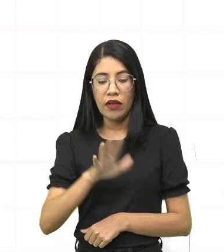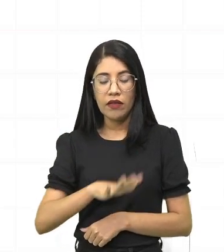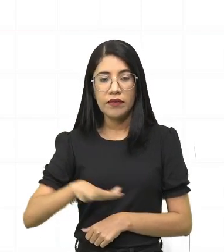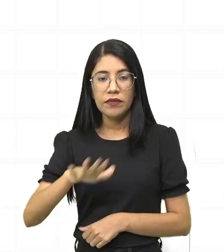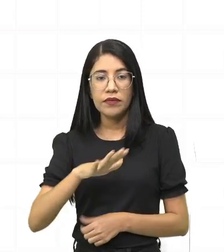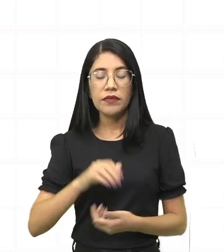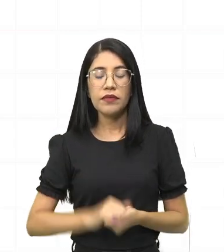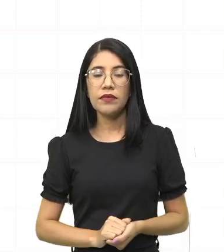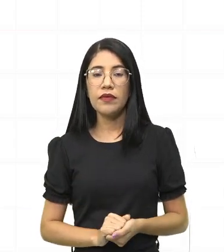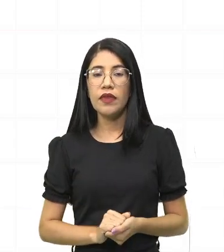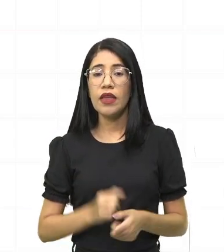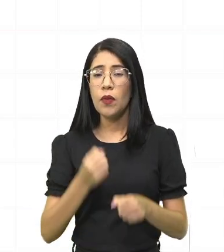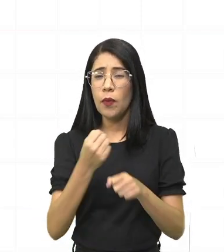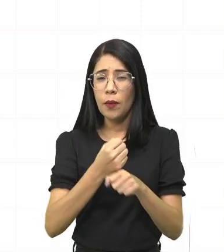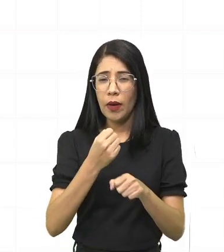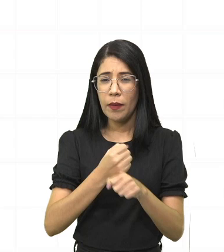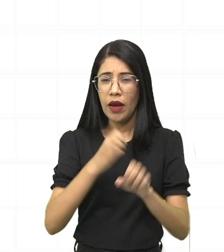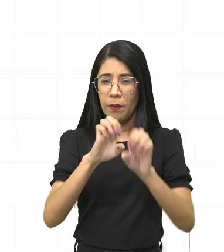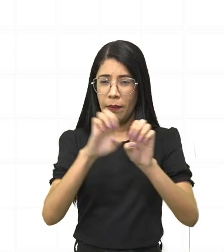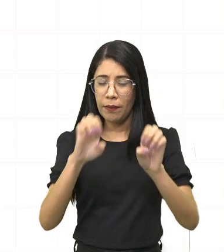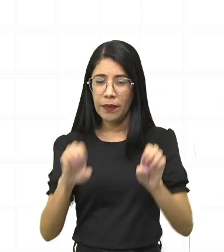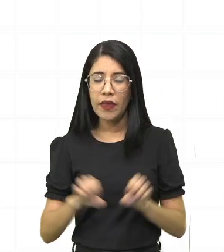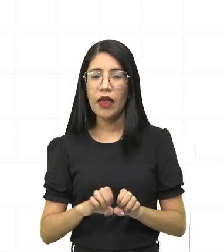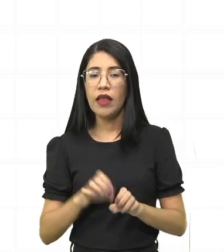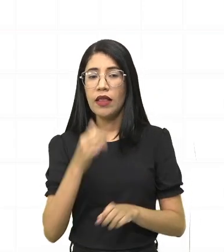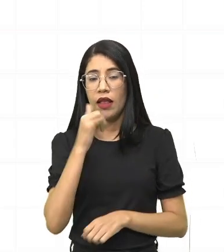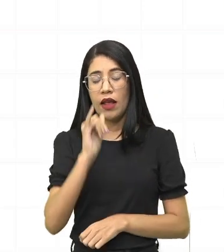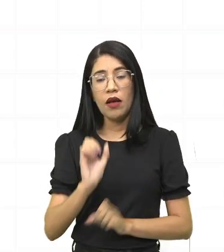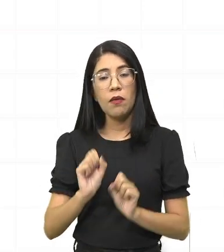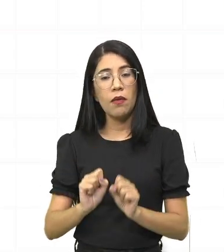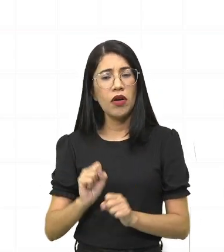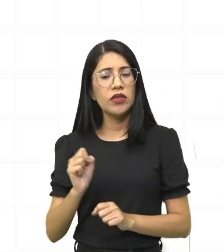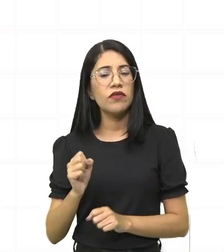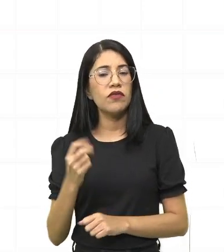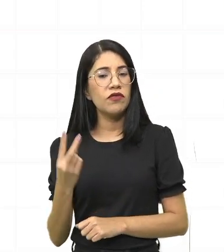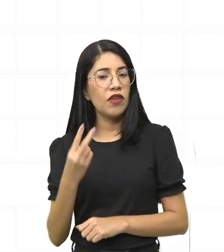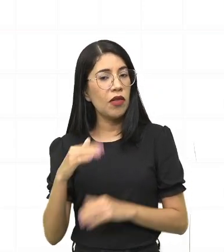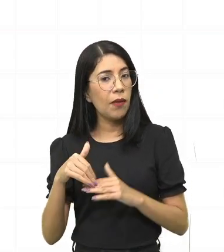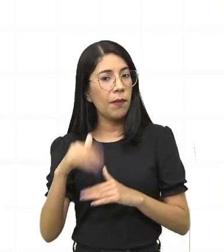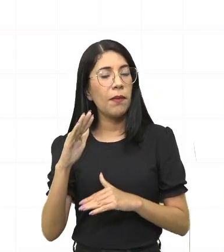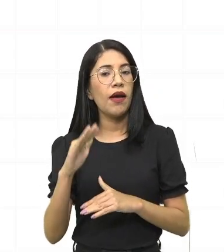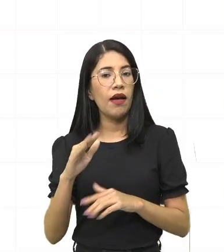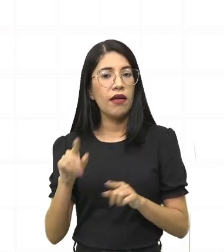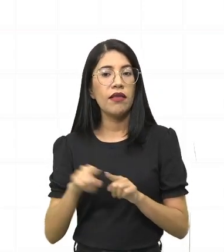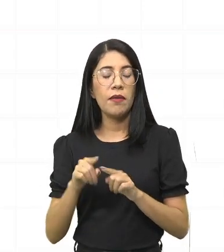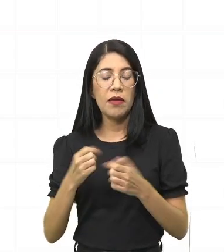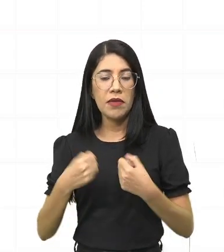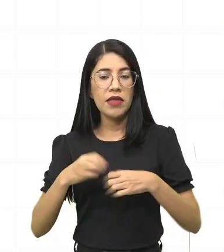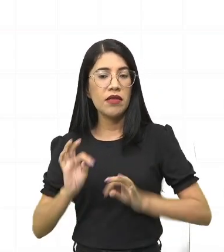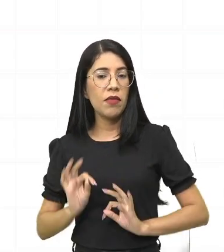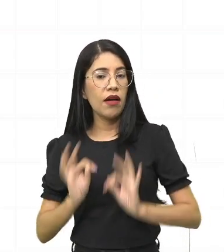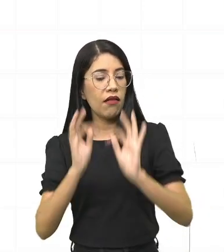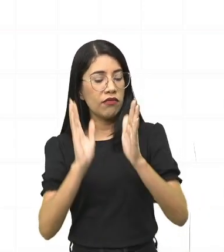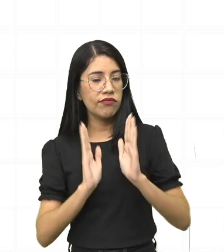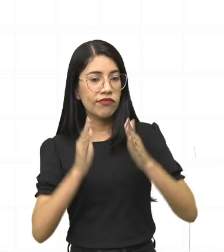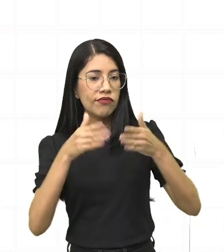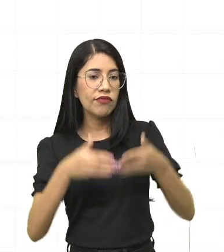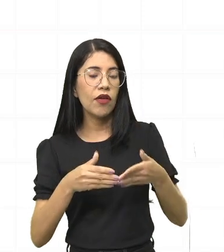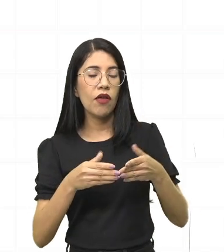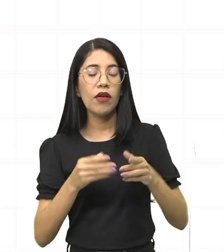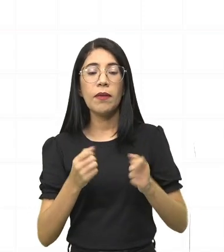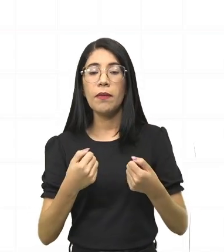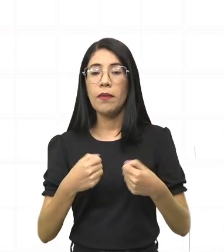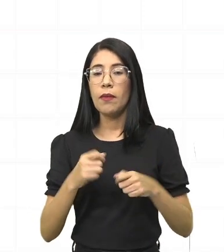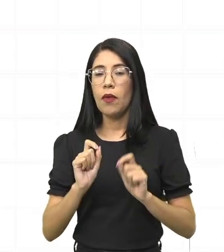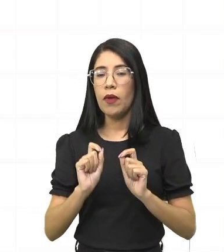de infraestrutura para a energia das marés, ela pode ser cara e ela requer tecnologia especializada, o que